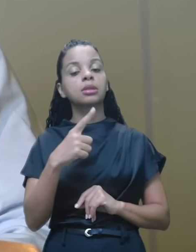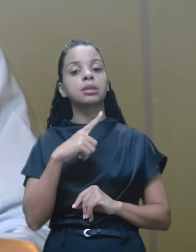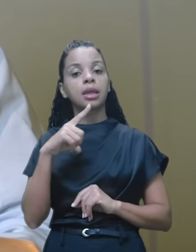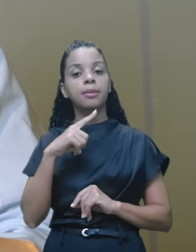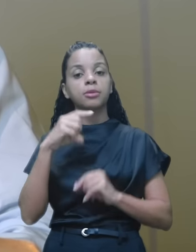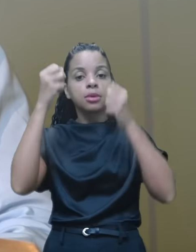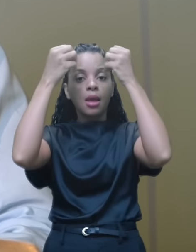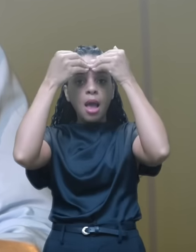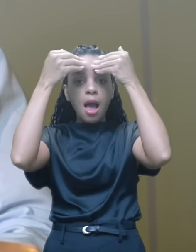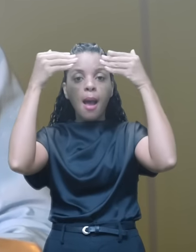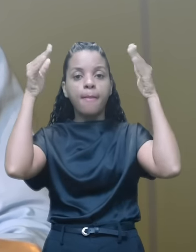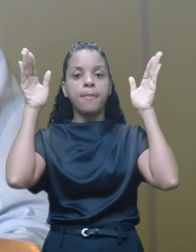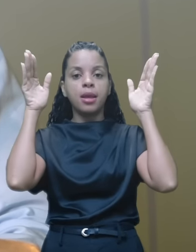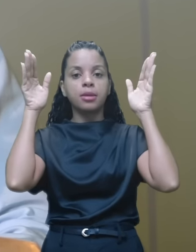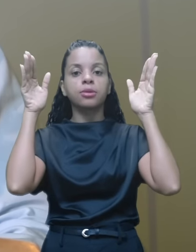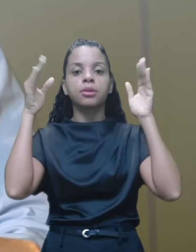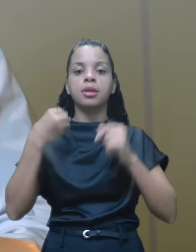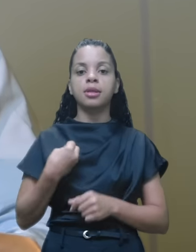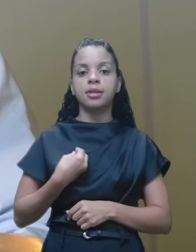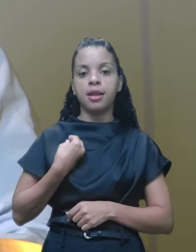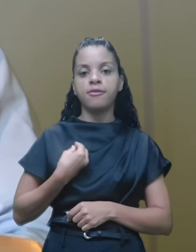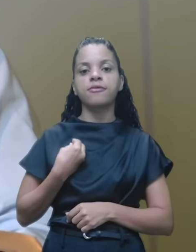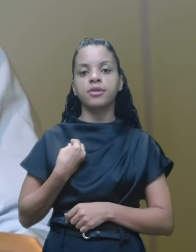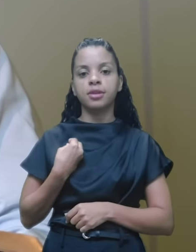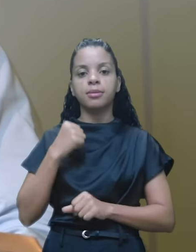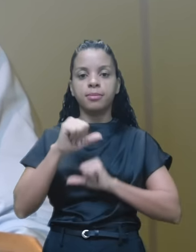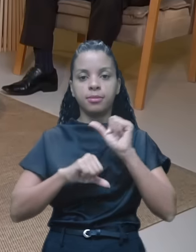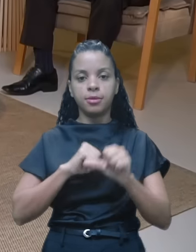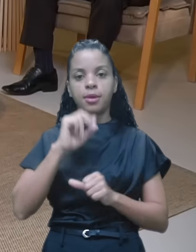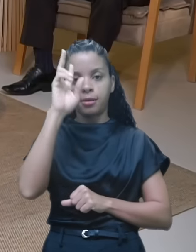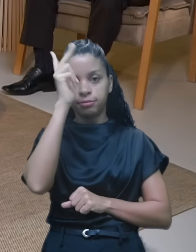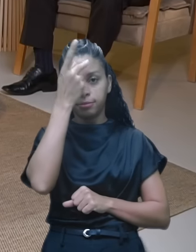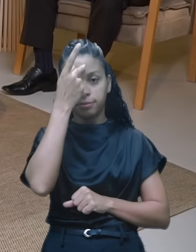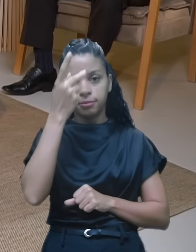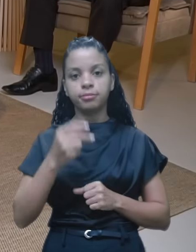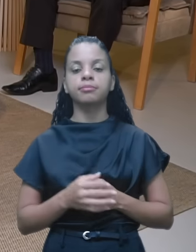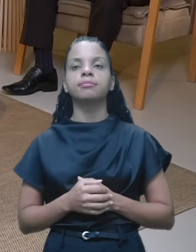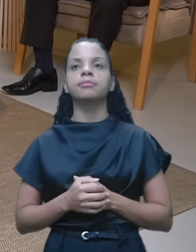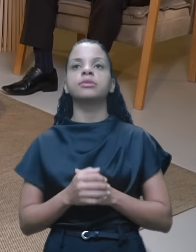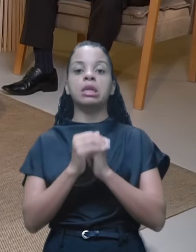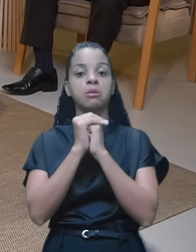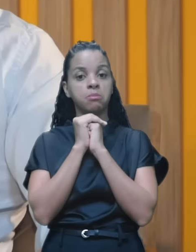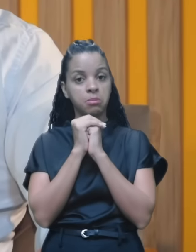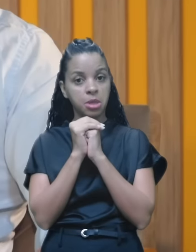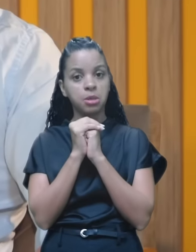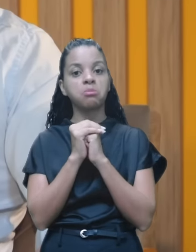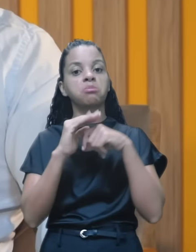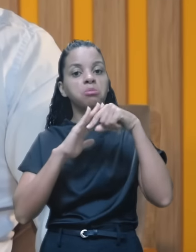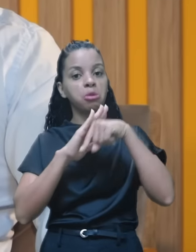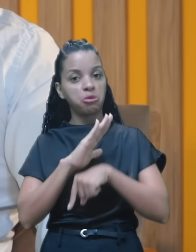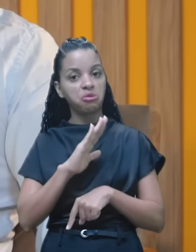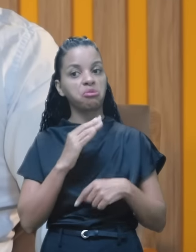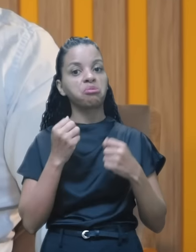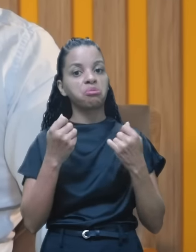elementos suficientes para a gente ter uma vida extraordinária depois dessa revelação. Amém. Muito bom. Profundo, hein?